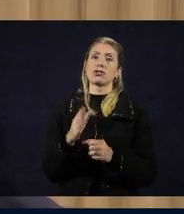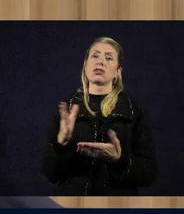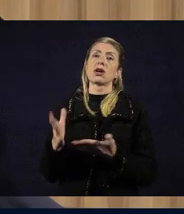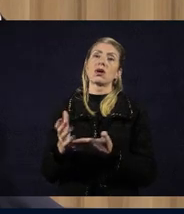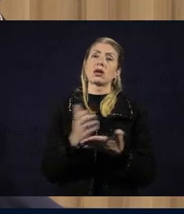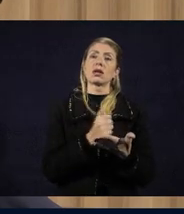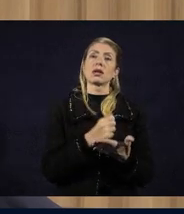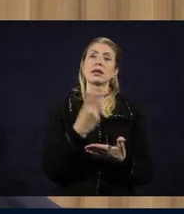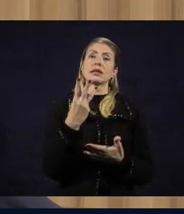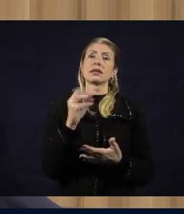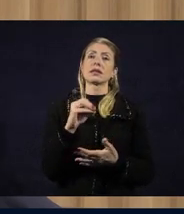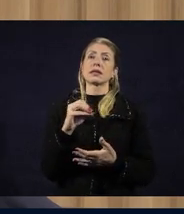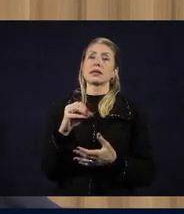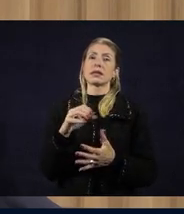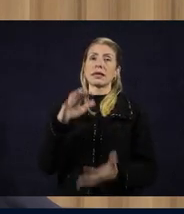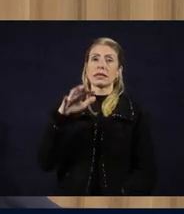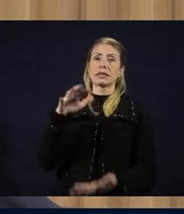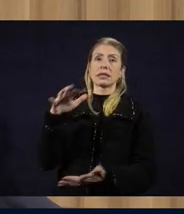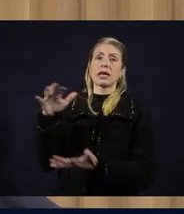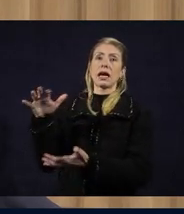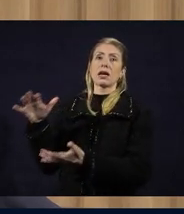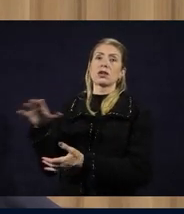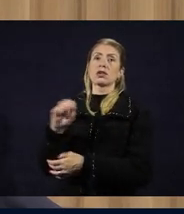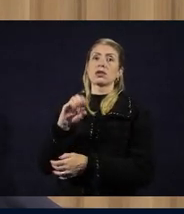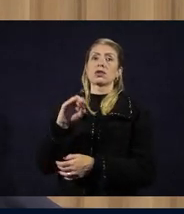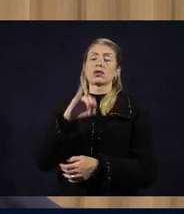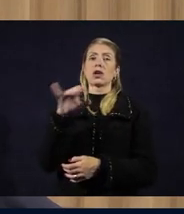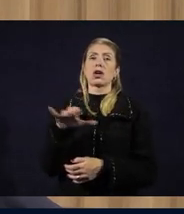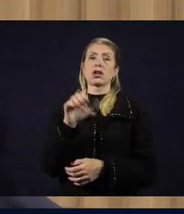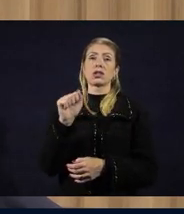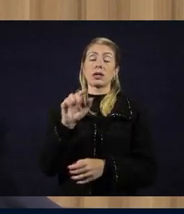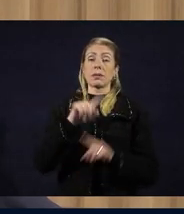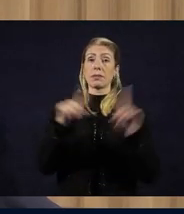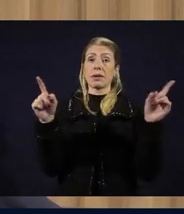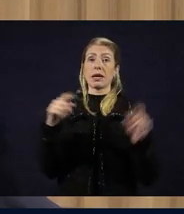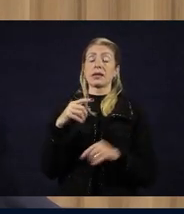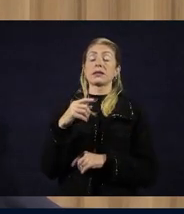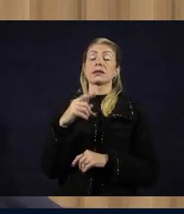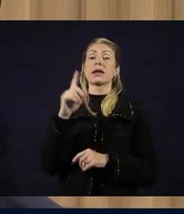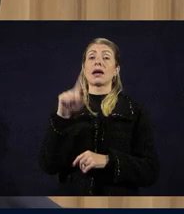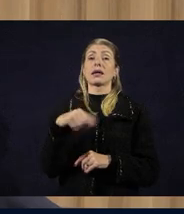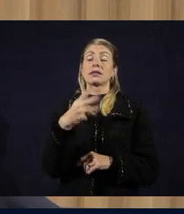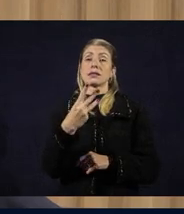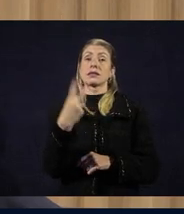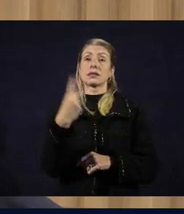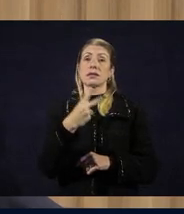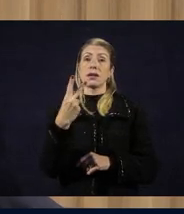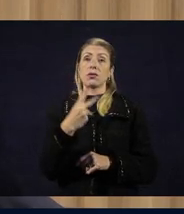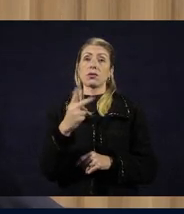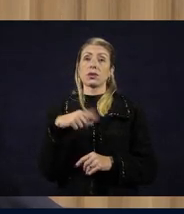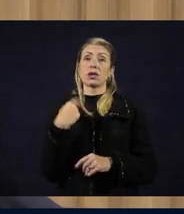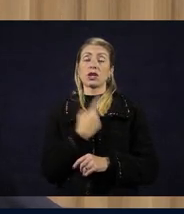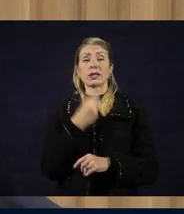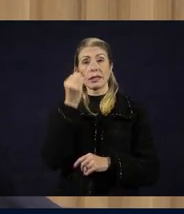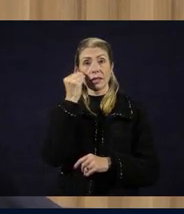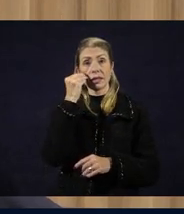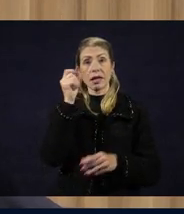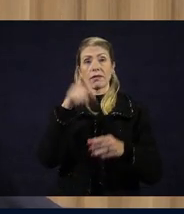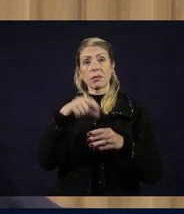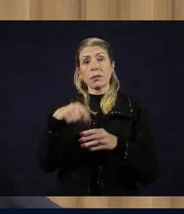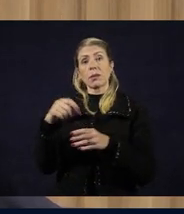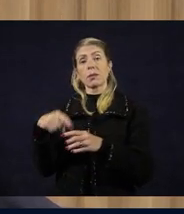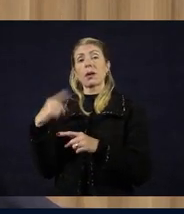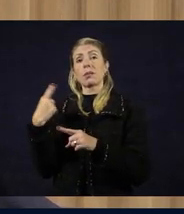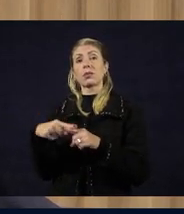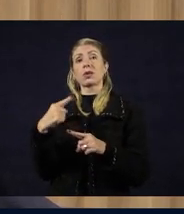sacos de soja era um negocinho né a gente fazia a segunda safra com o objetivo de fazer cobertura no solo é o Brasil não era